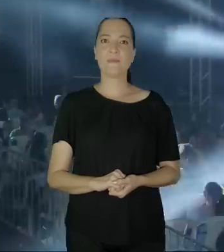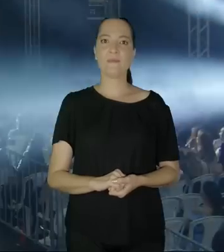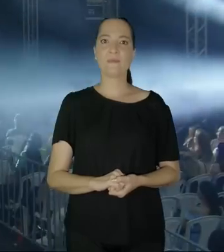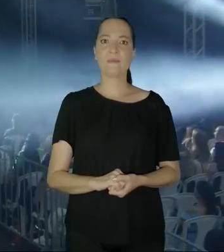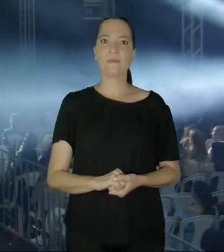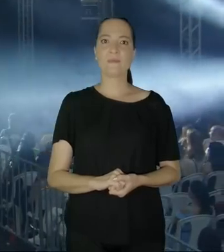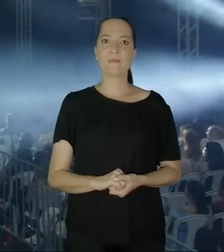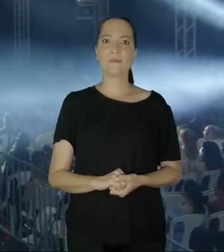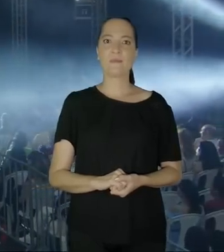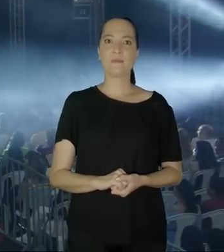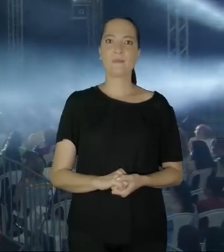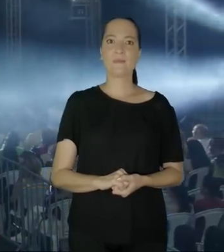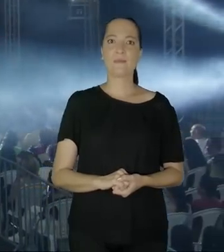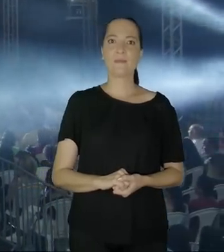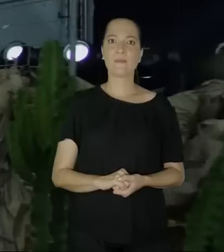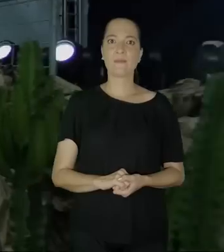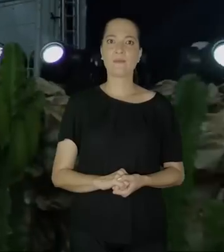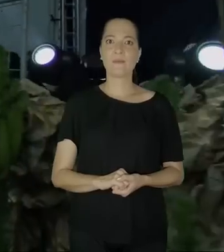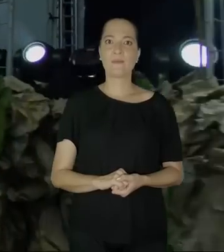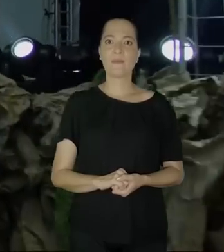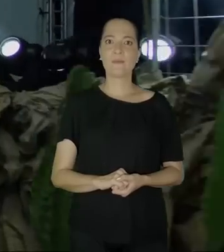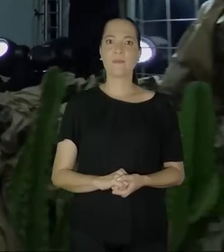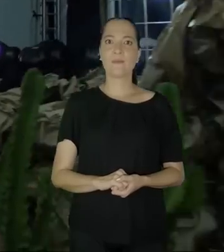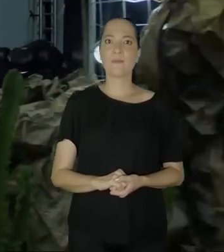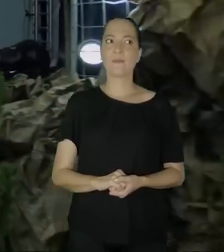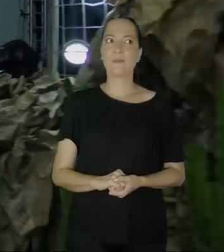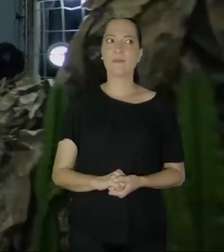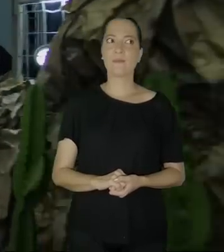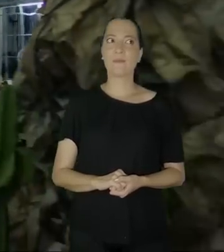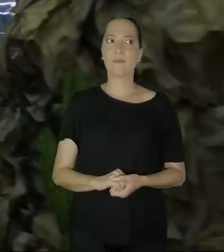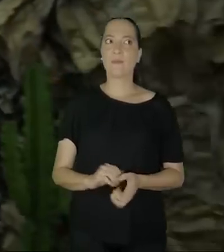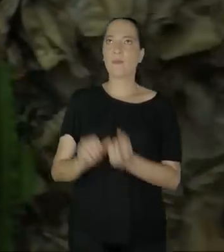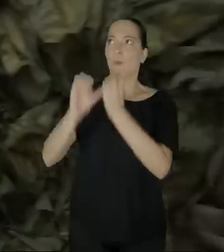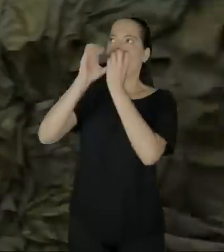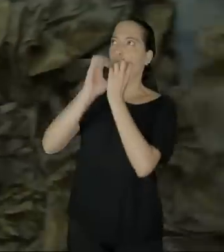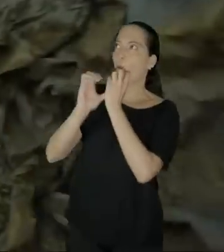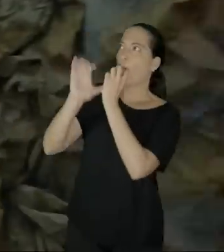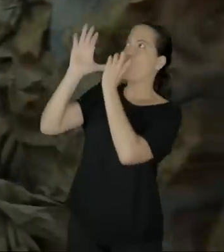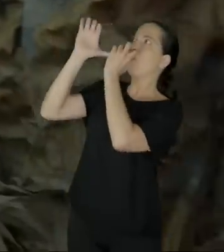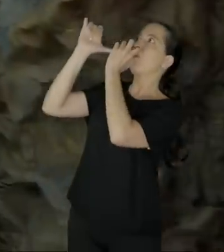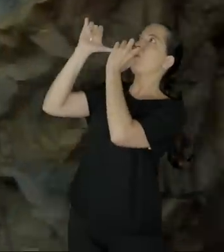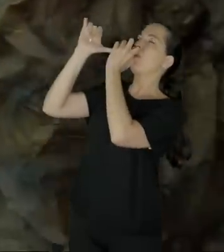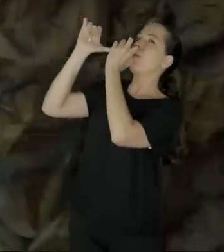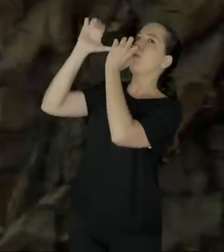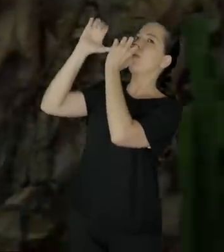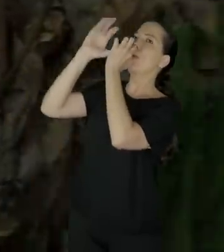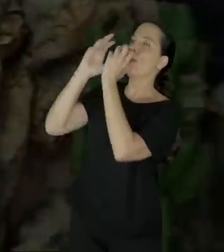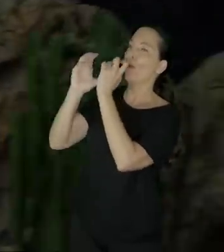levar.